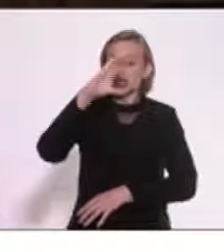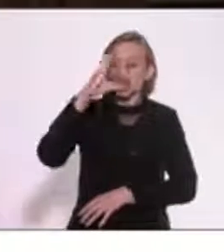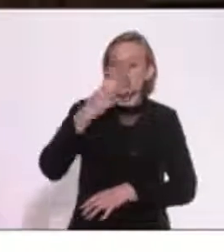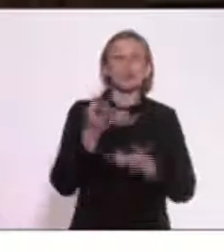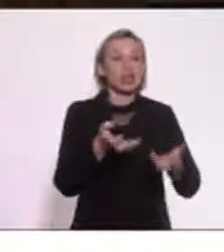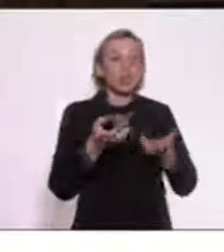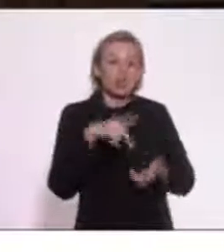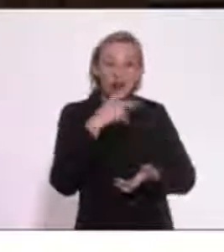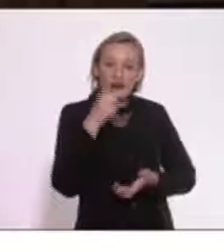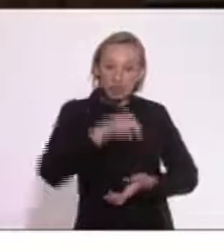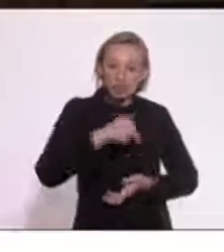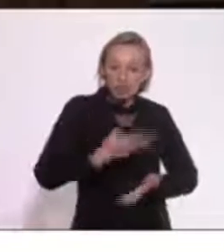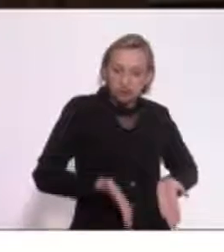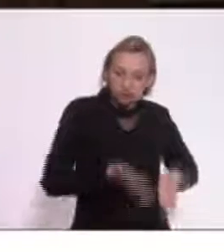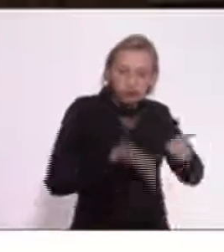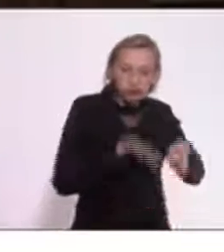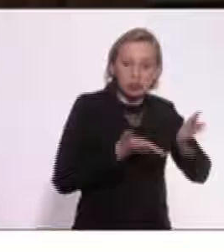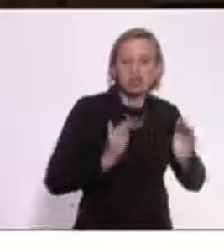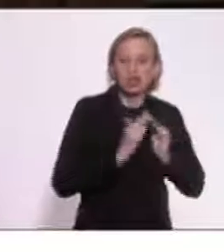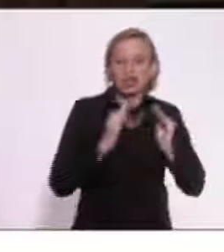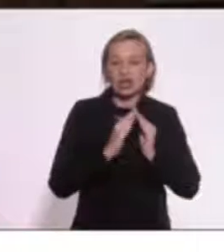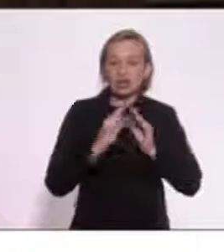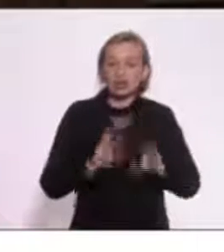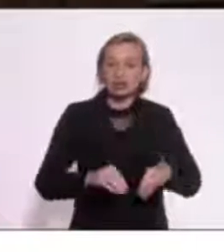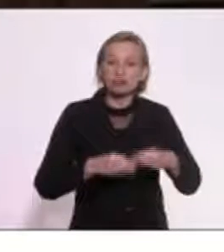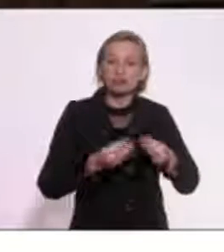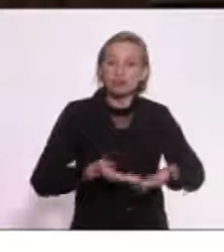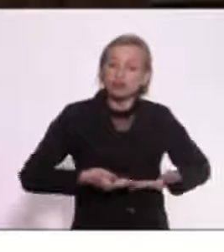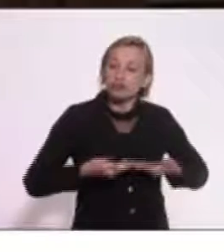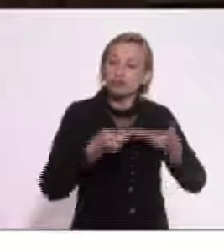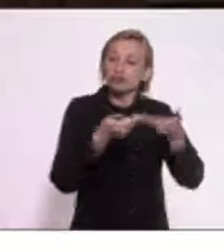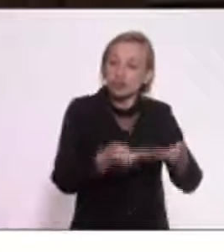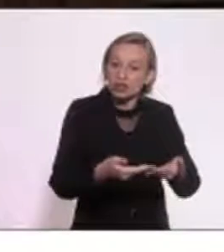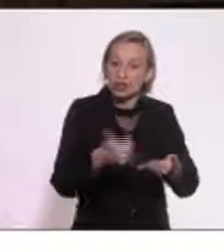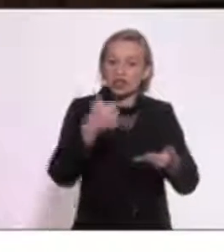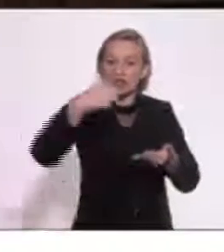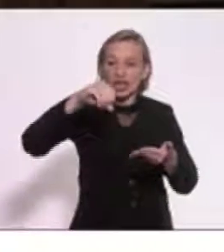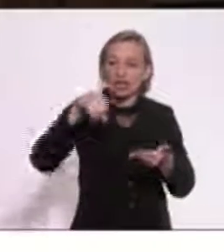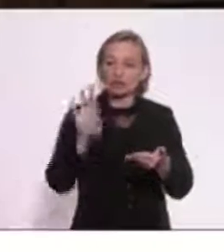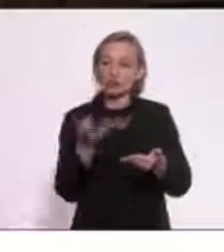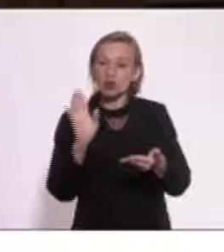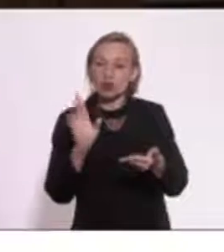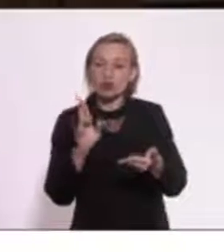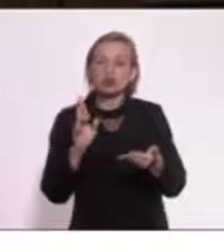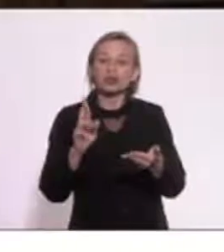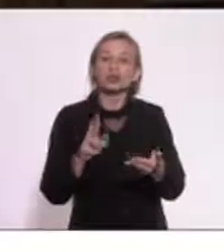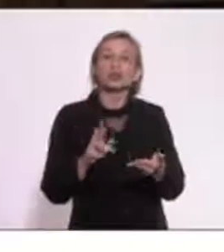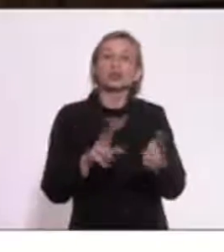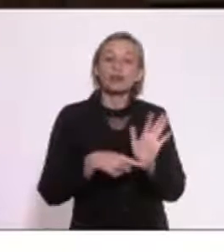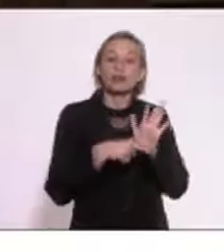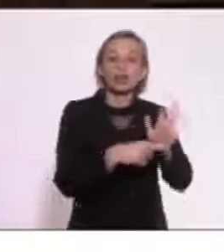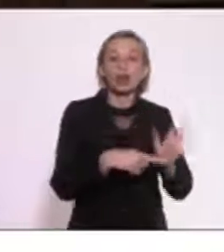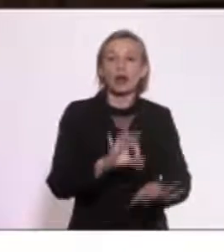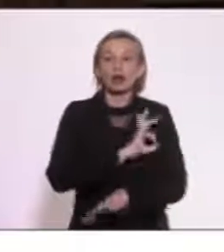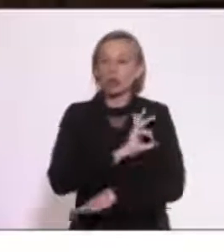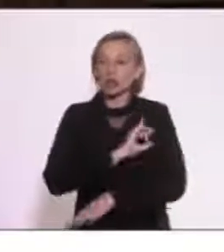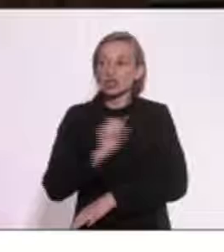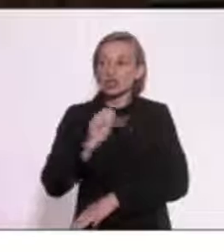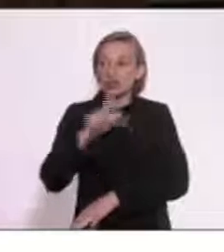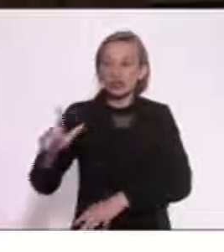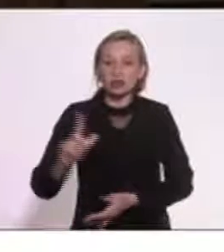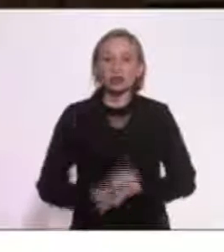casa de conceder 10 bilhões à Polícia Civil para resolver um problema que há muito afligia a Polícia